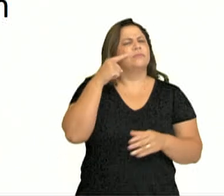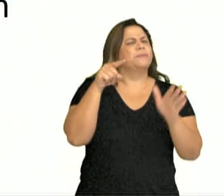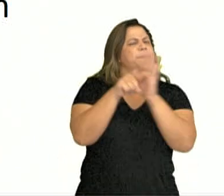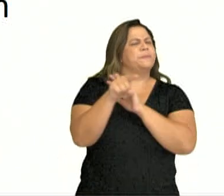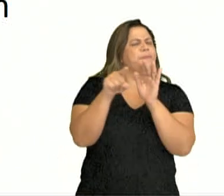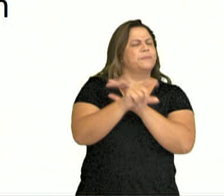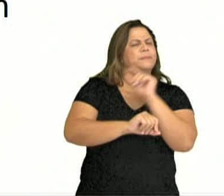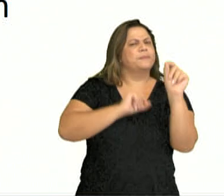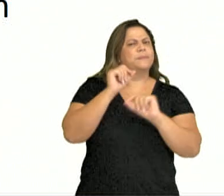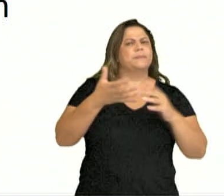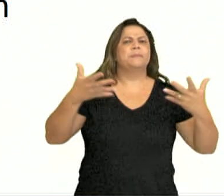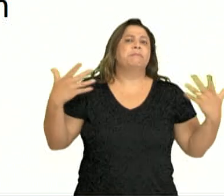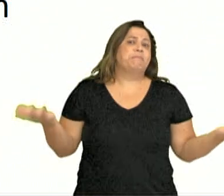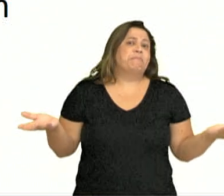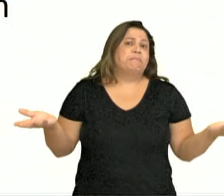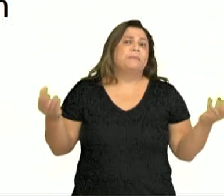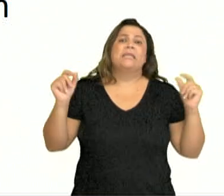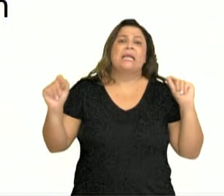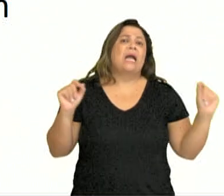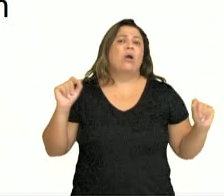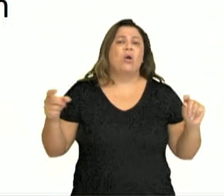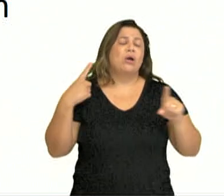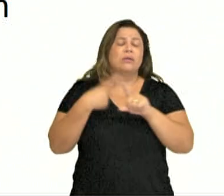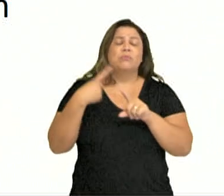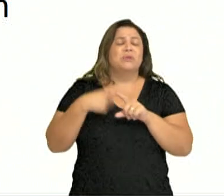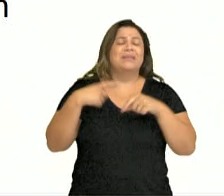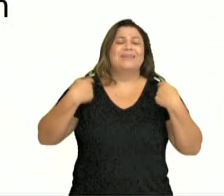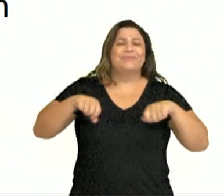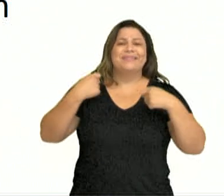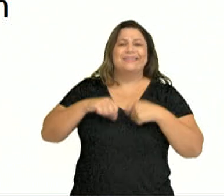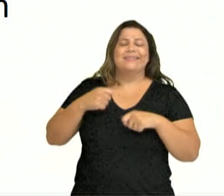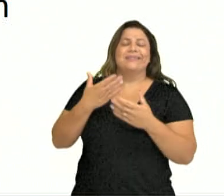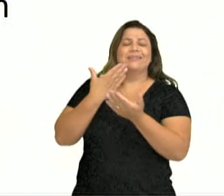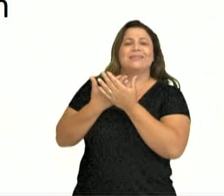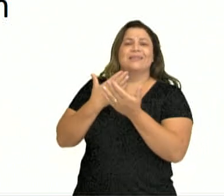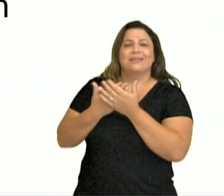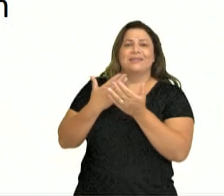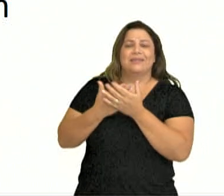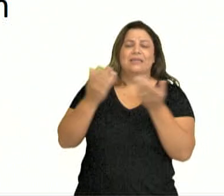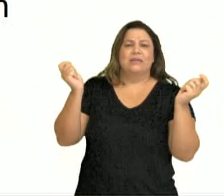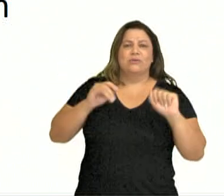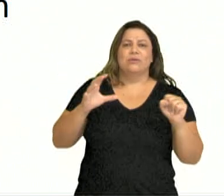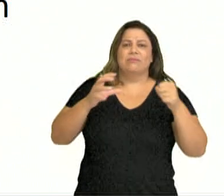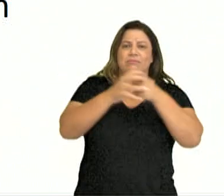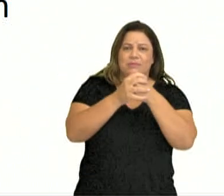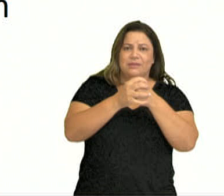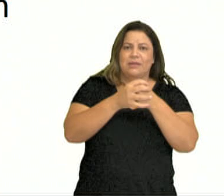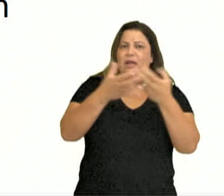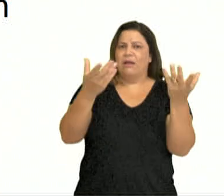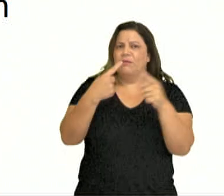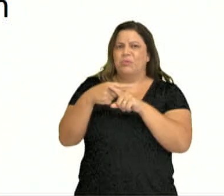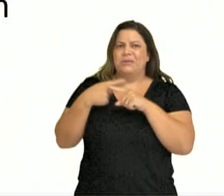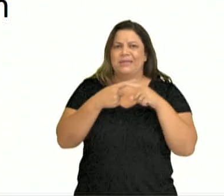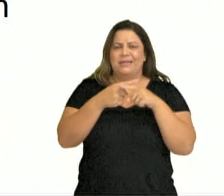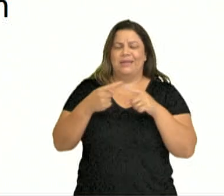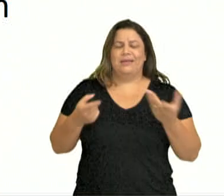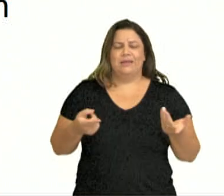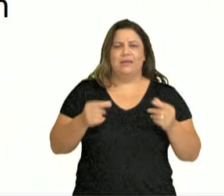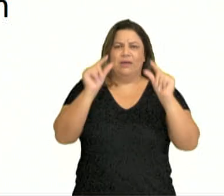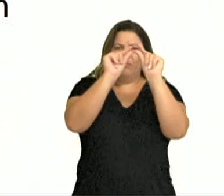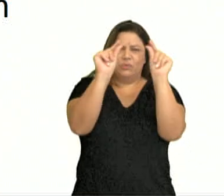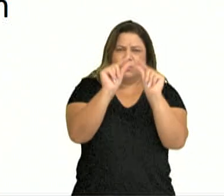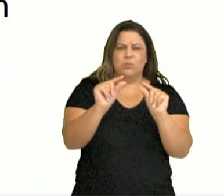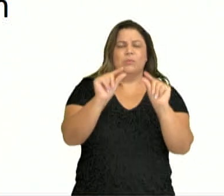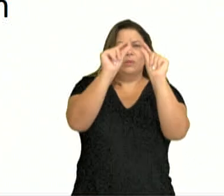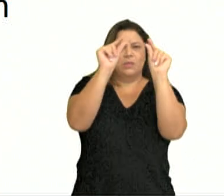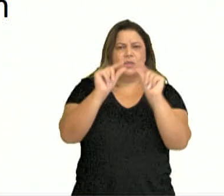perguntando, né? E eu com isso? Por que é necessário então nós estudarmos esse reino protoctista? Porque os micro-organismos, né, eles